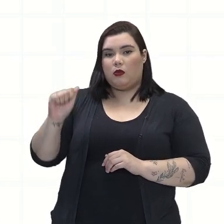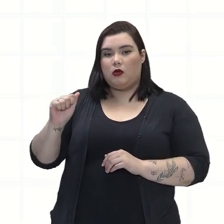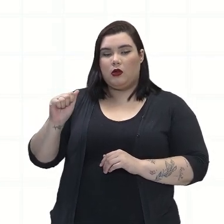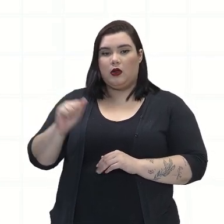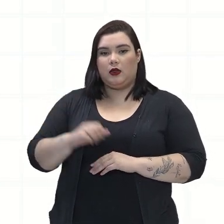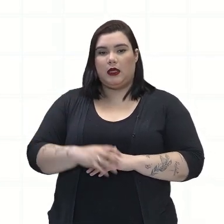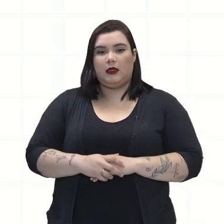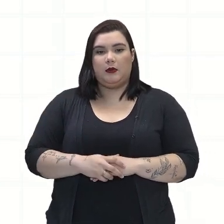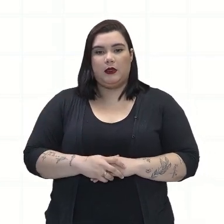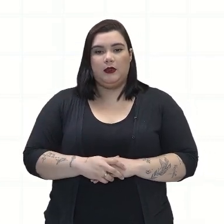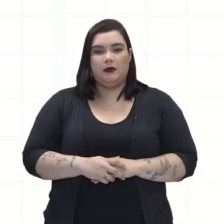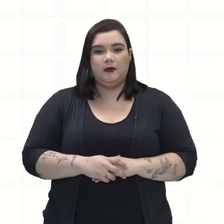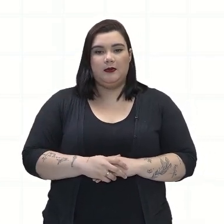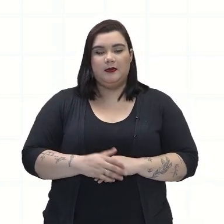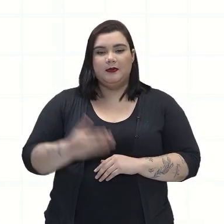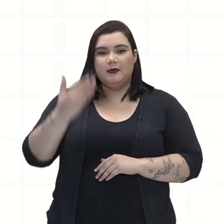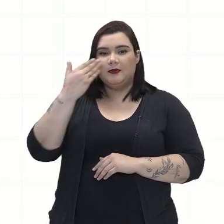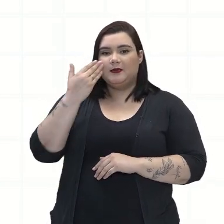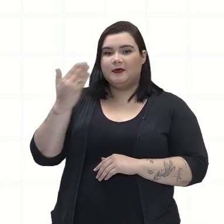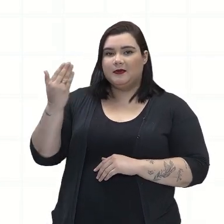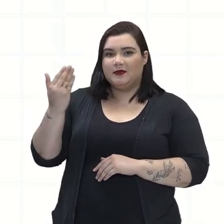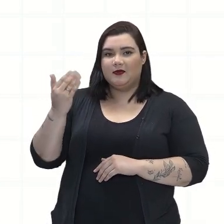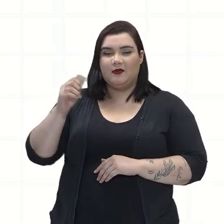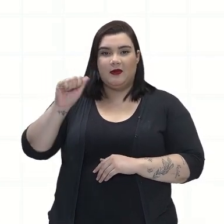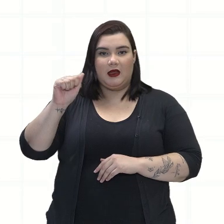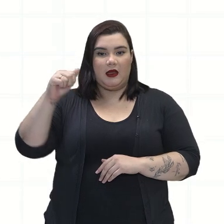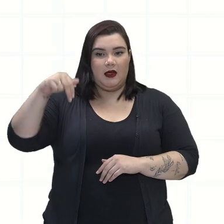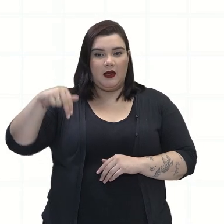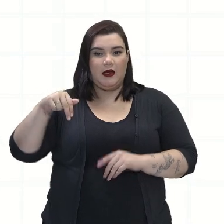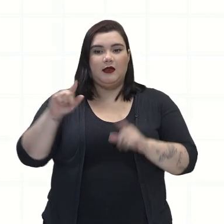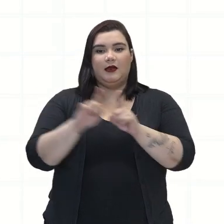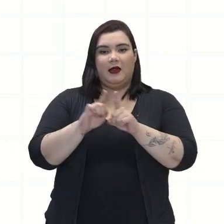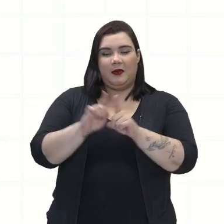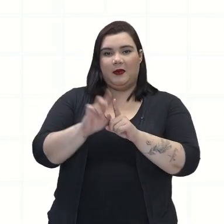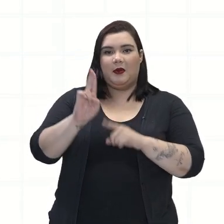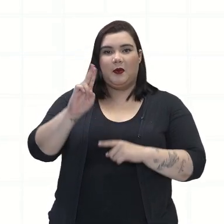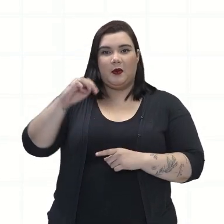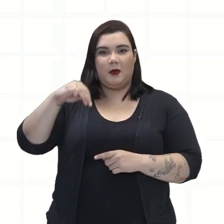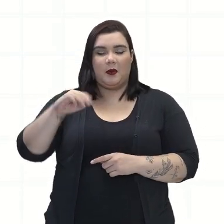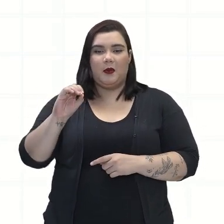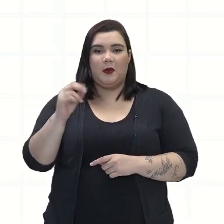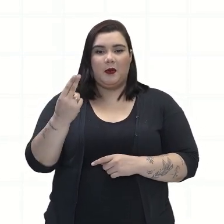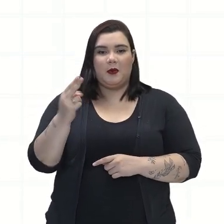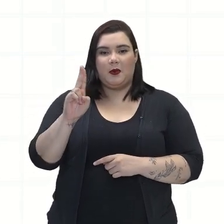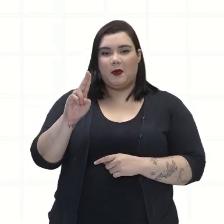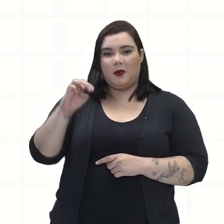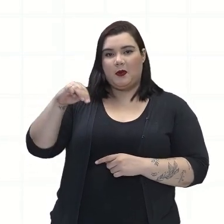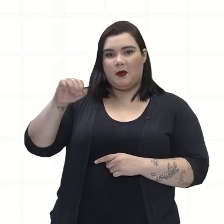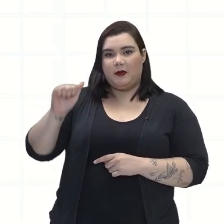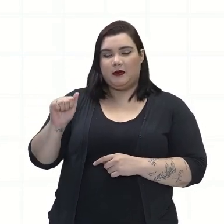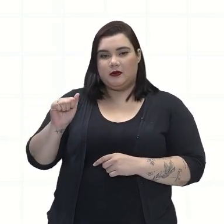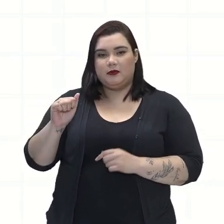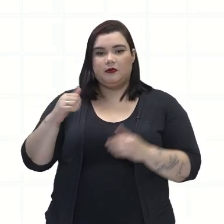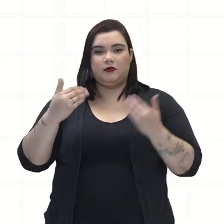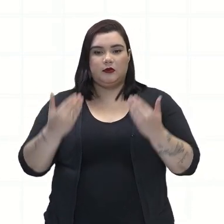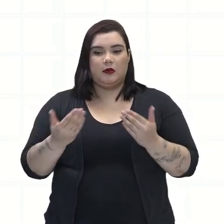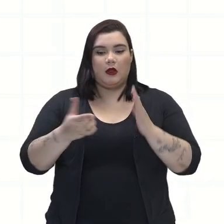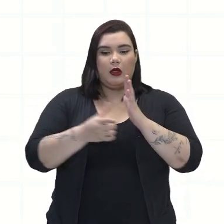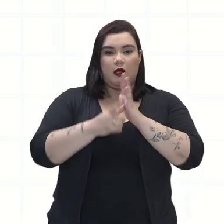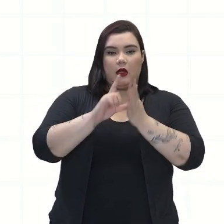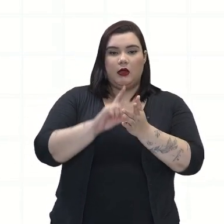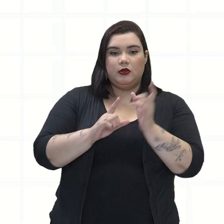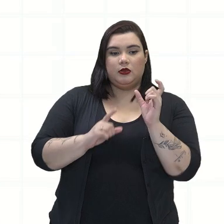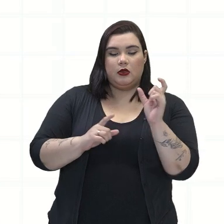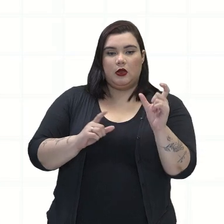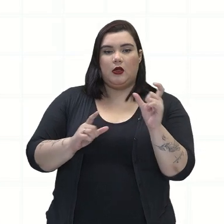E o an também significa um ou uma, né? Mas o azinho, ele vem antes de palavras